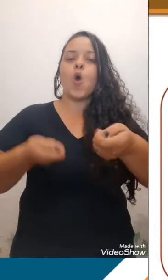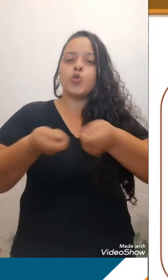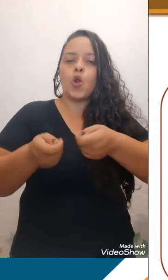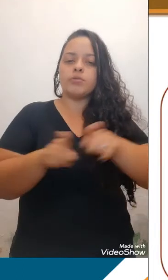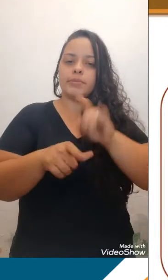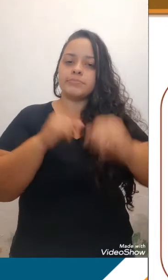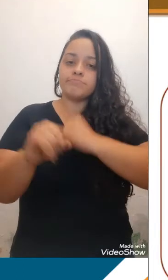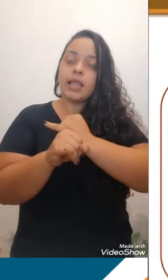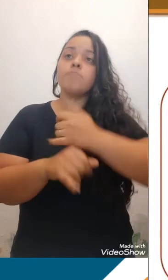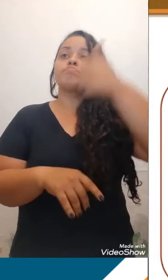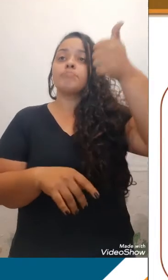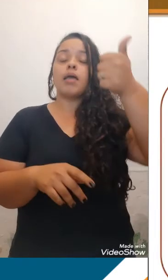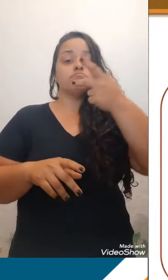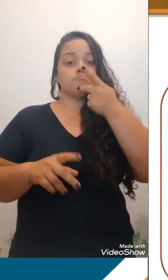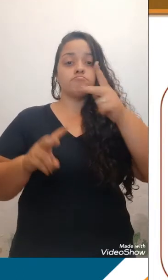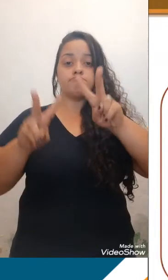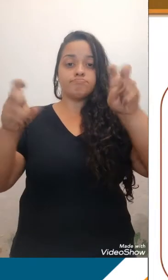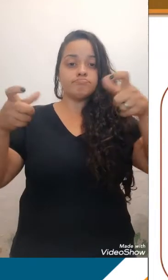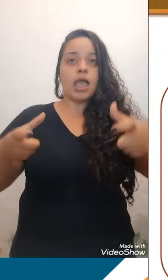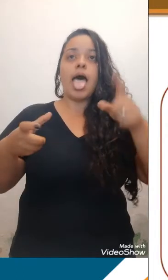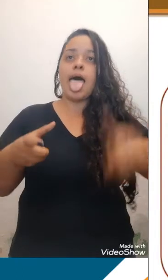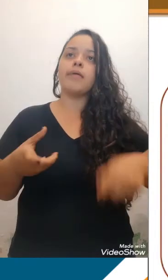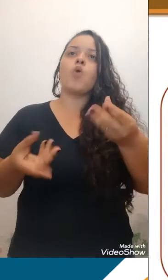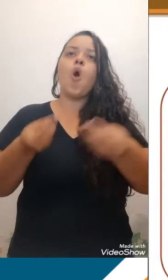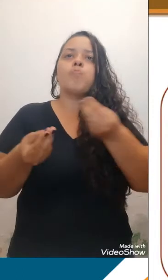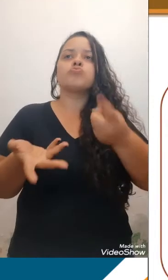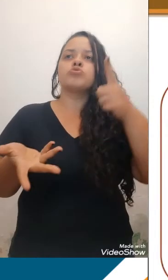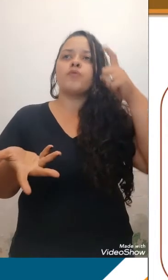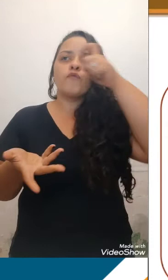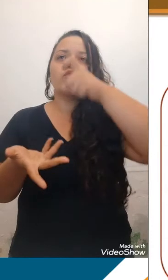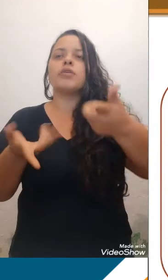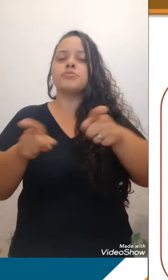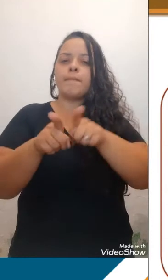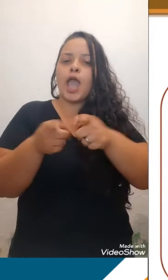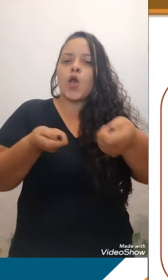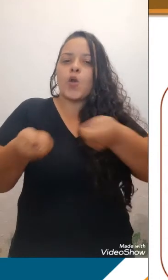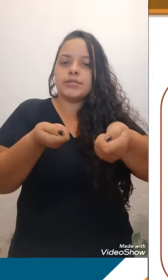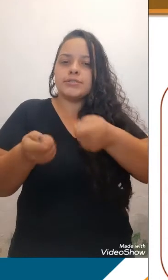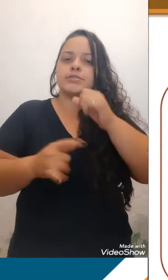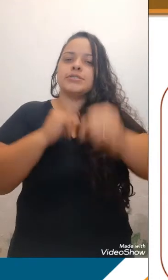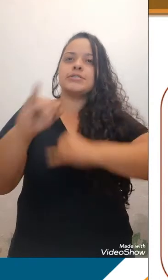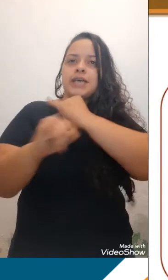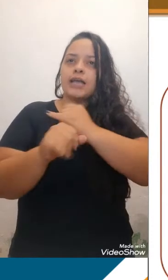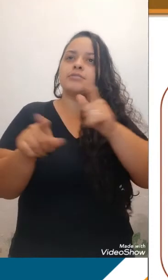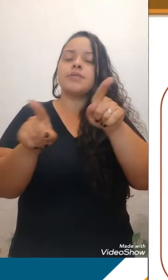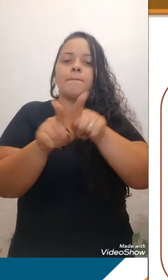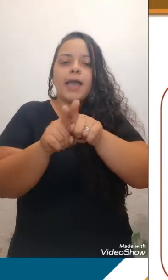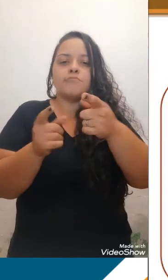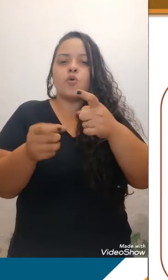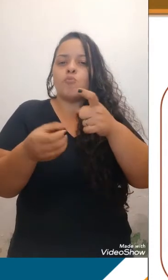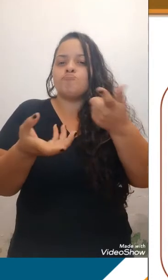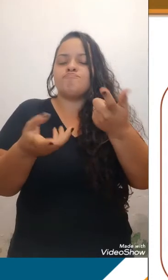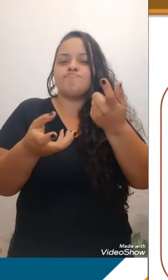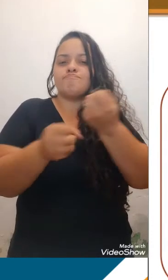Em primeiro lugar, cabe abordar a dificuldade de regulação dos sites quanto ao acesso aos dados de quem está inserido no ambiente